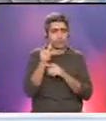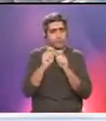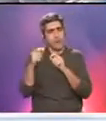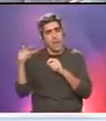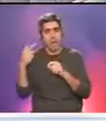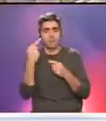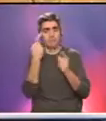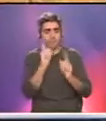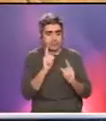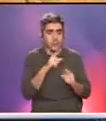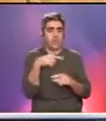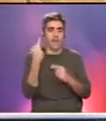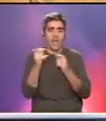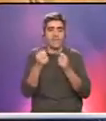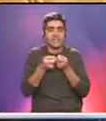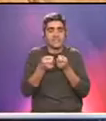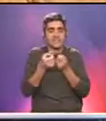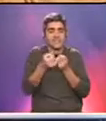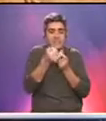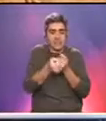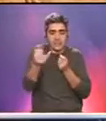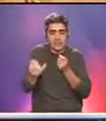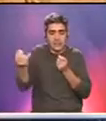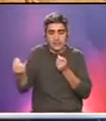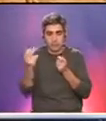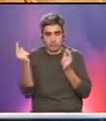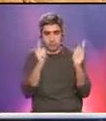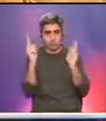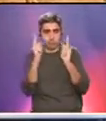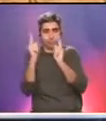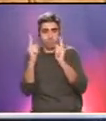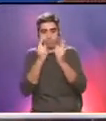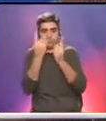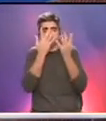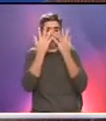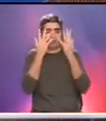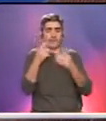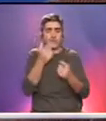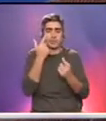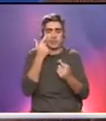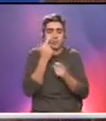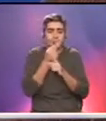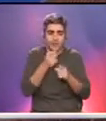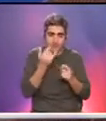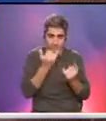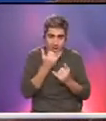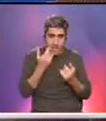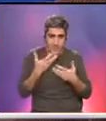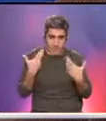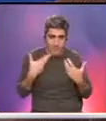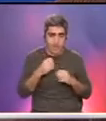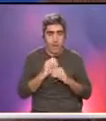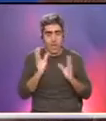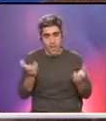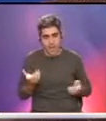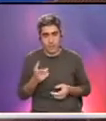todas saudar-me. Aquilo foi um acontecimento na localidade. Uma coisa nunca vi estar. E como é que está? Está a chorar agora porquê? Também é de alegria. Claro, não é tristeza. E então, como é que está o